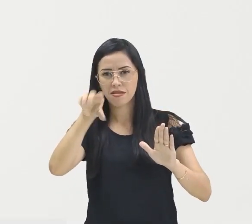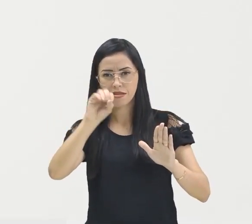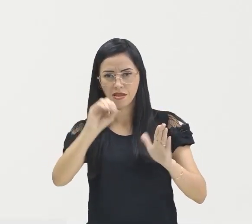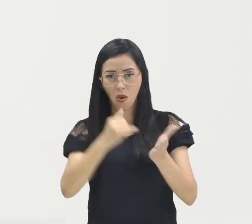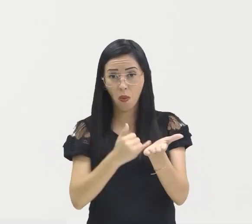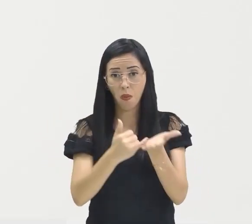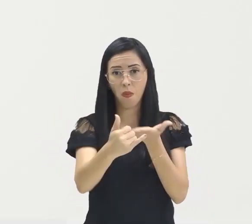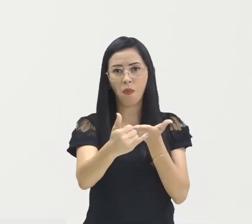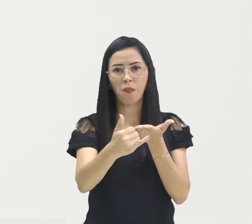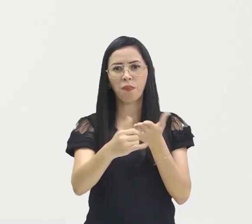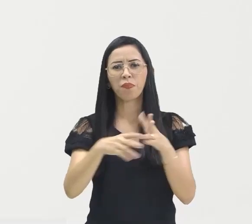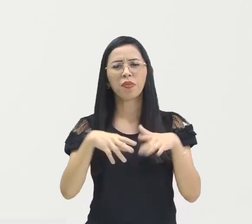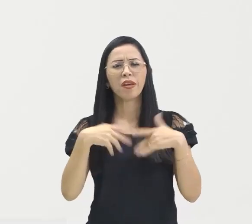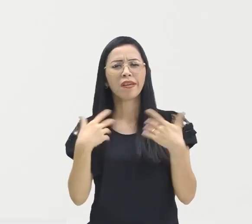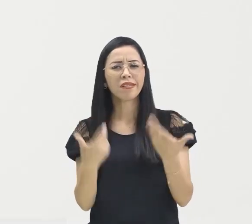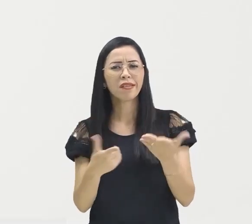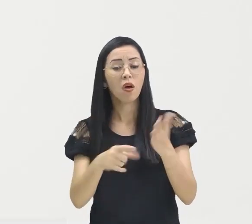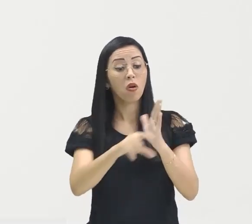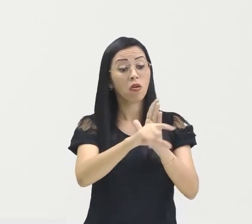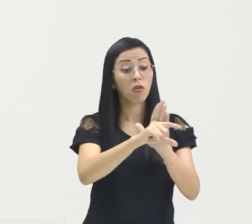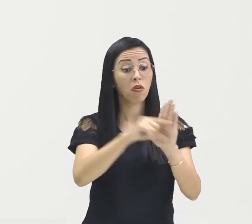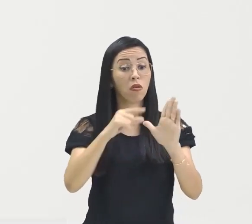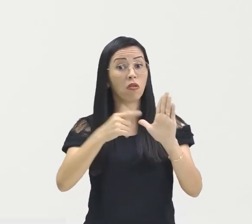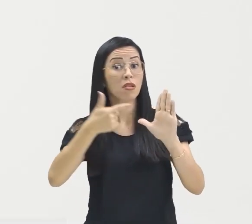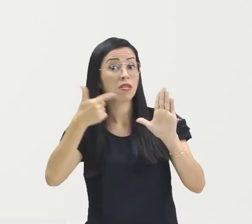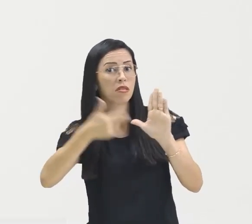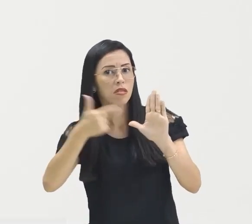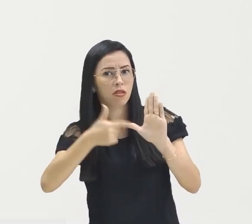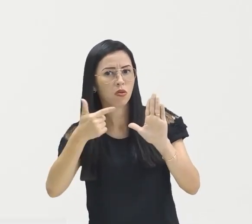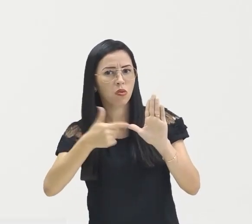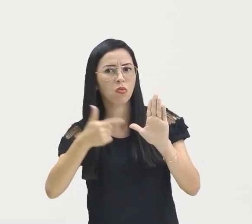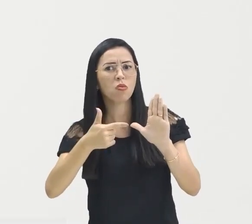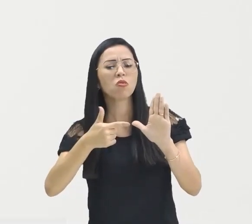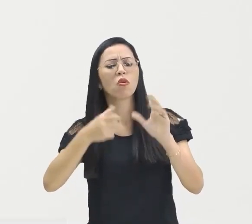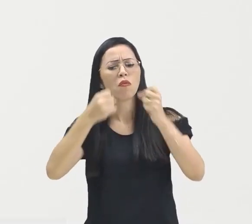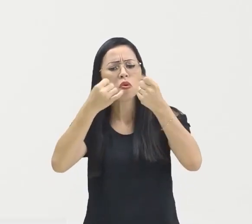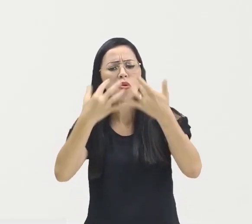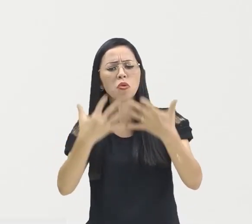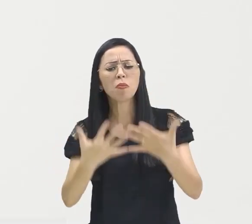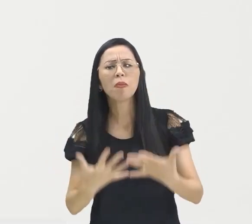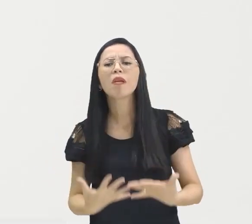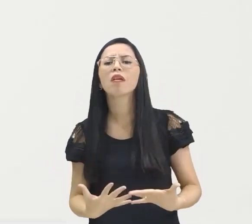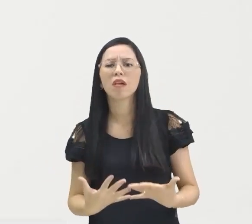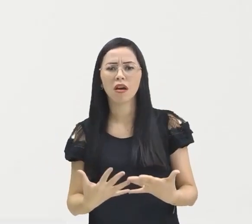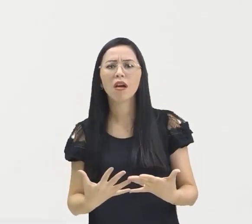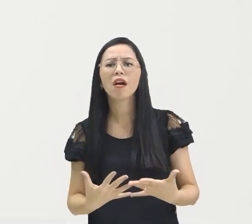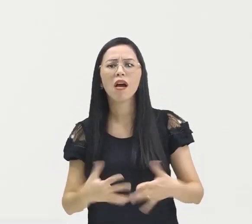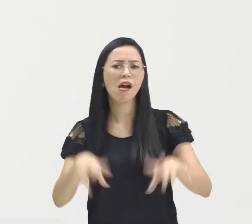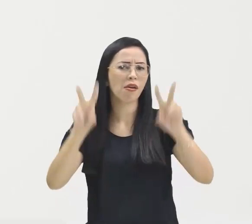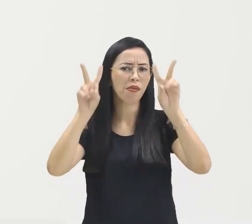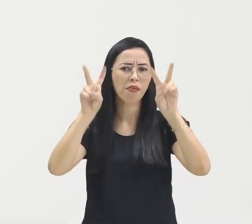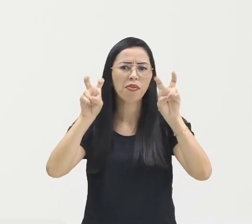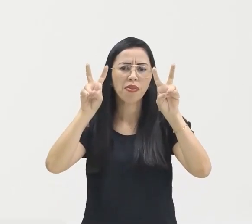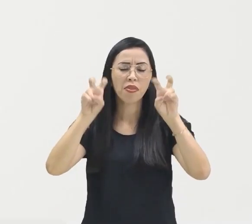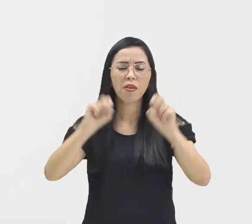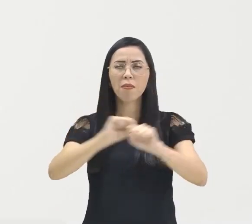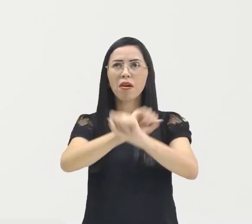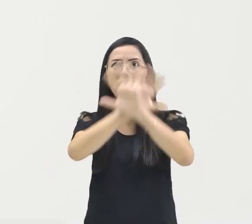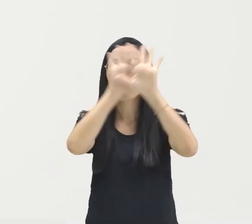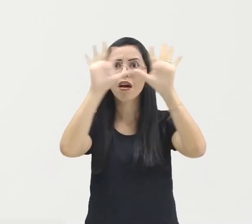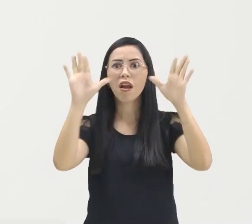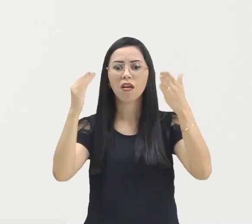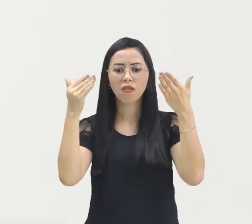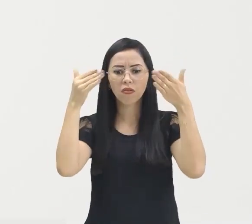é explicado. No segundo parágrafo, eu vou explicar sobre o assunto. Nesse momento, é feita uma explicação clara e objetiva do